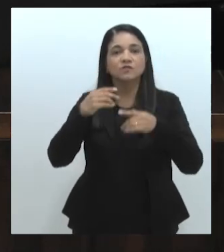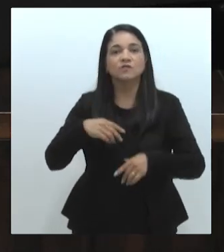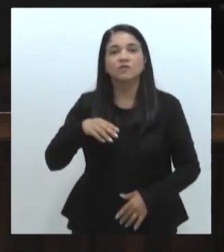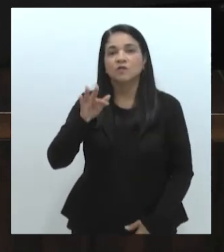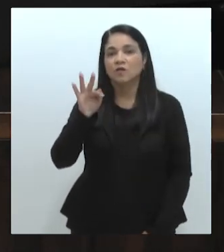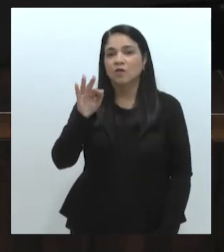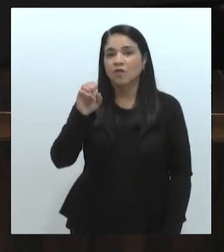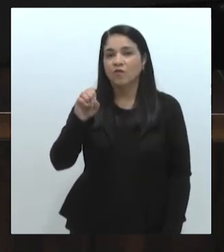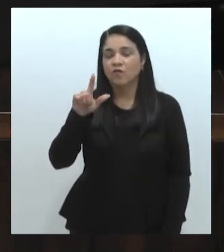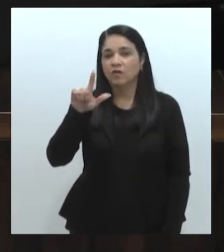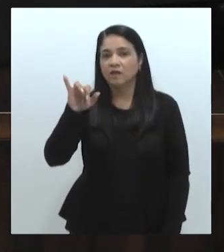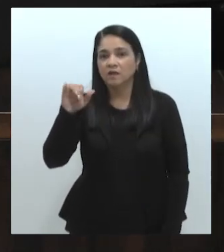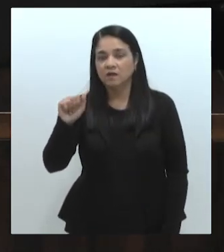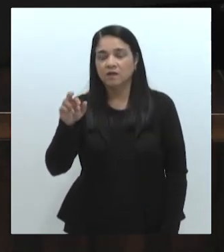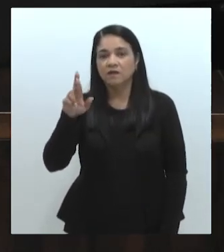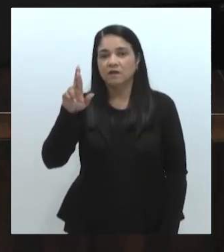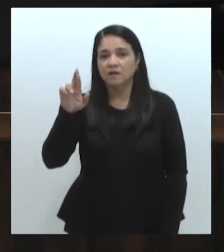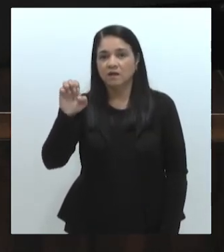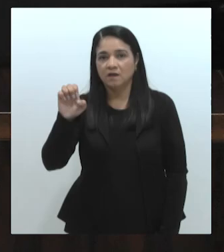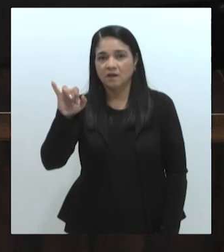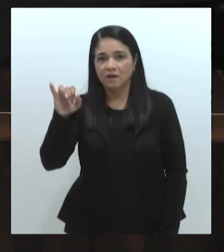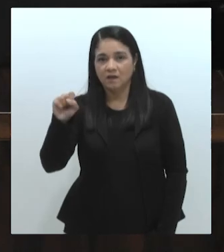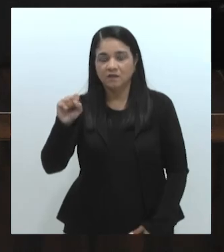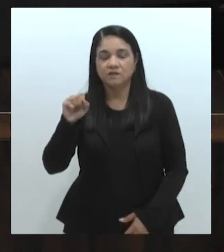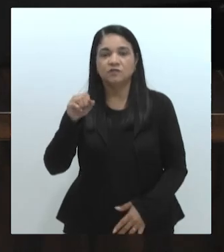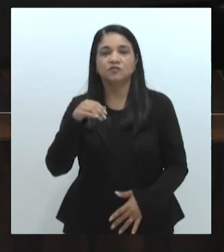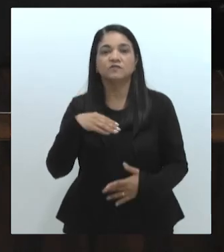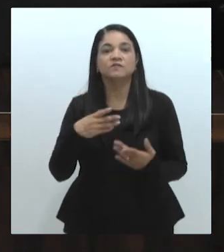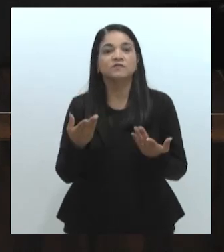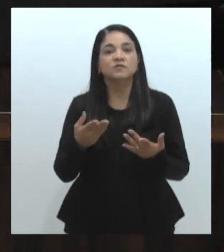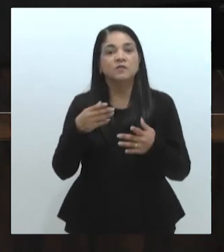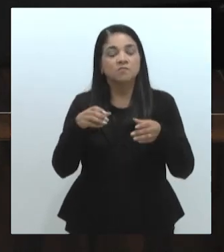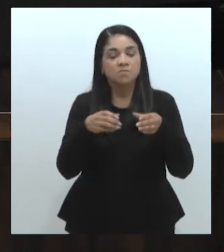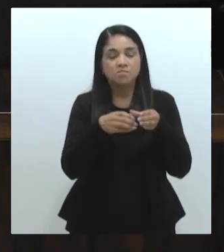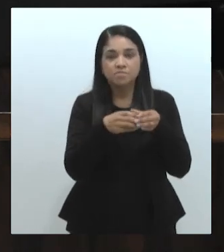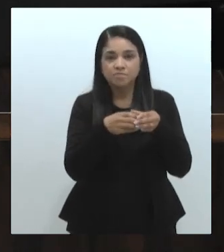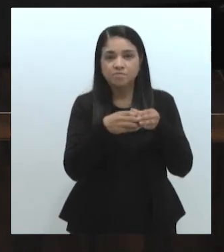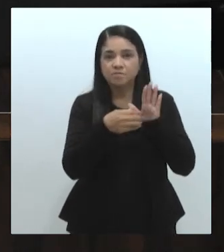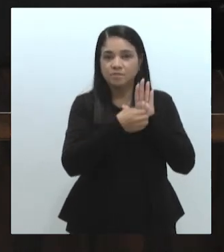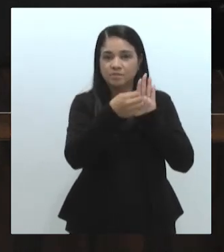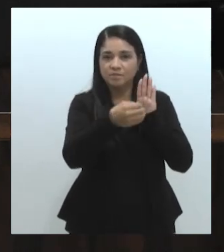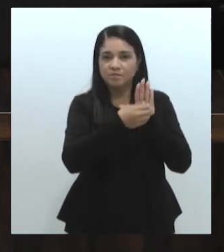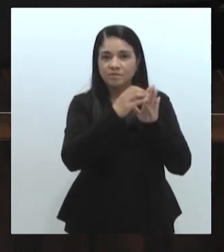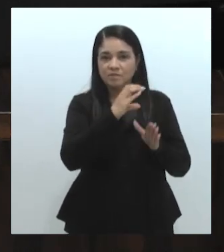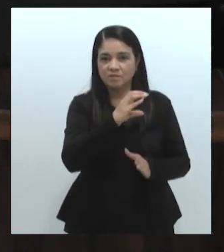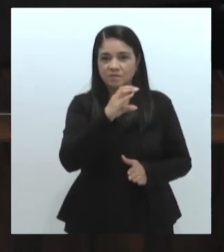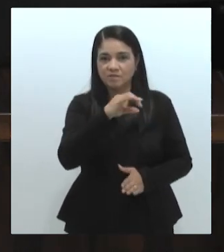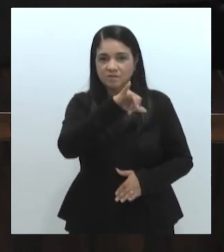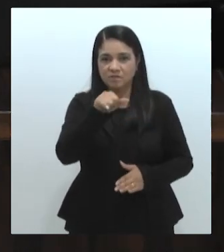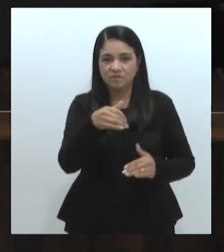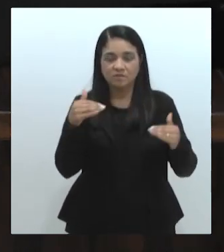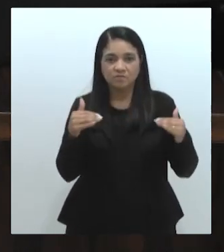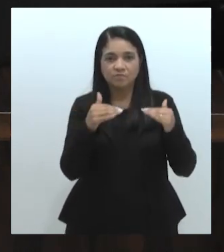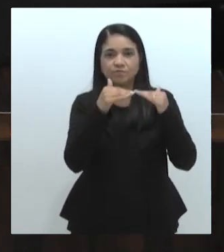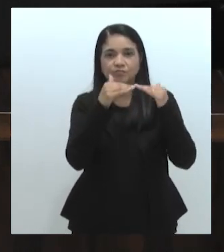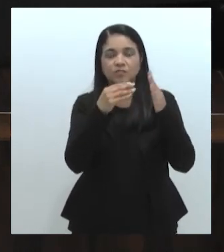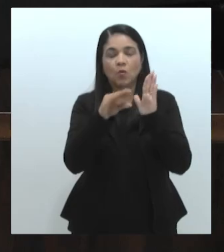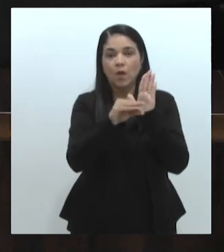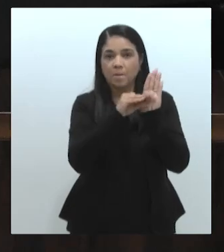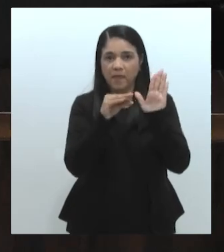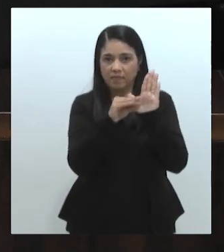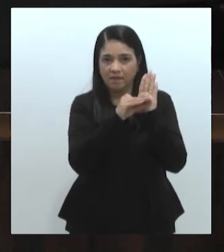região noroeste fluminense. Pareceres das comissões Constituição e Justiça pela Constitucionalidade, com